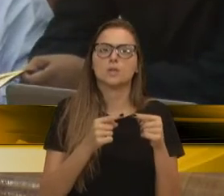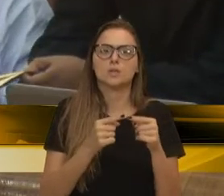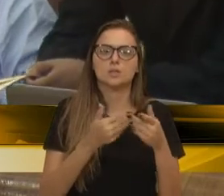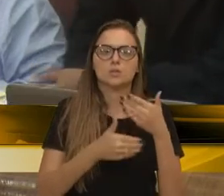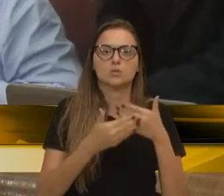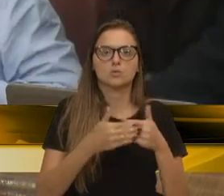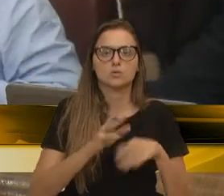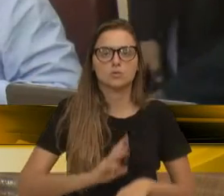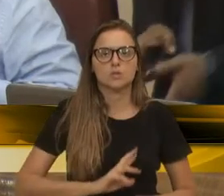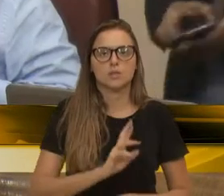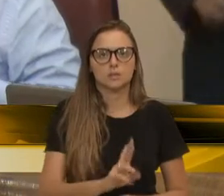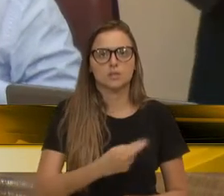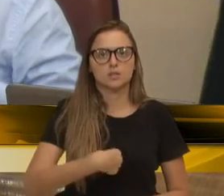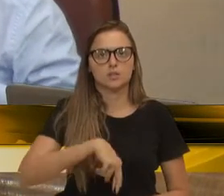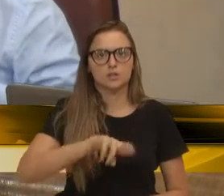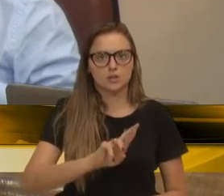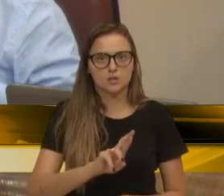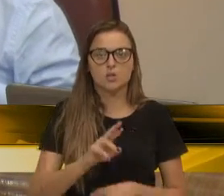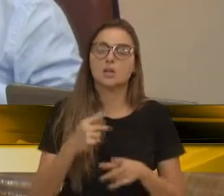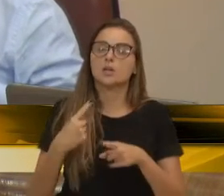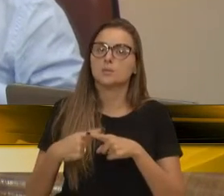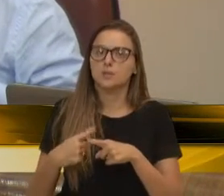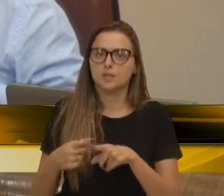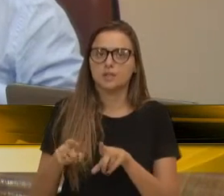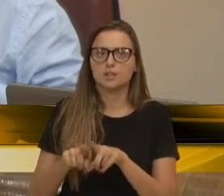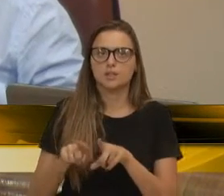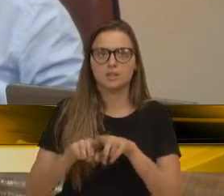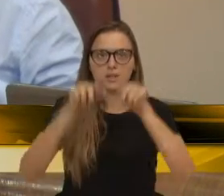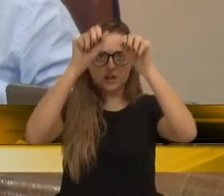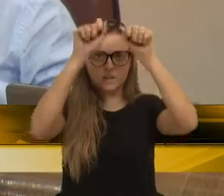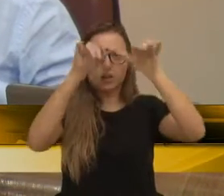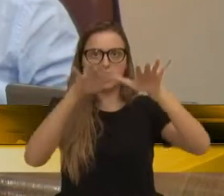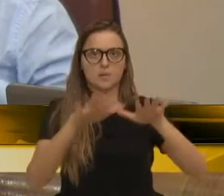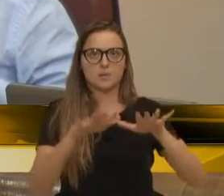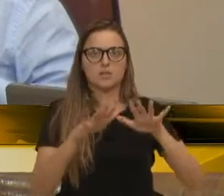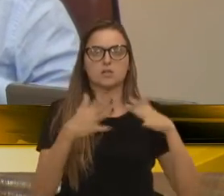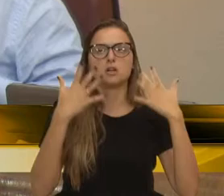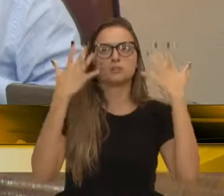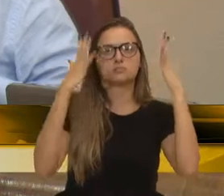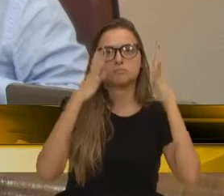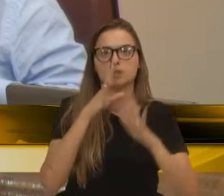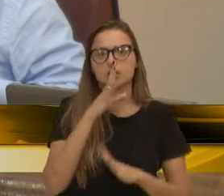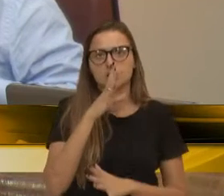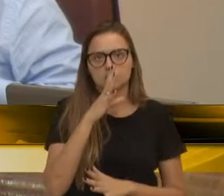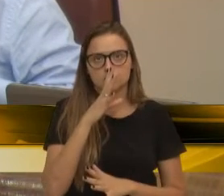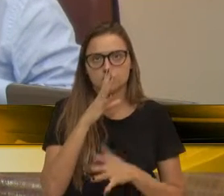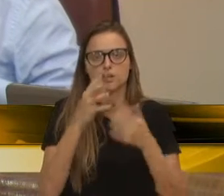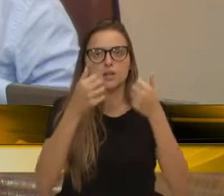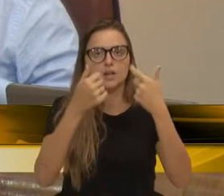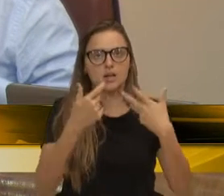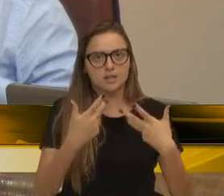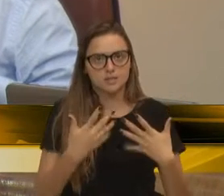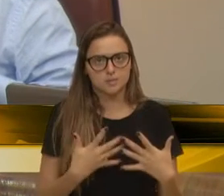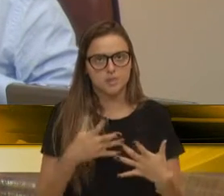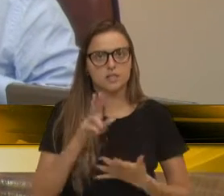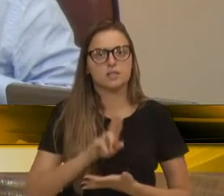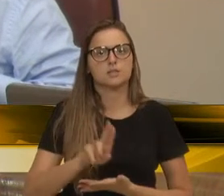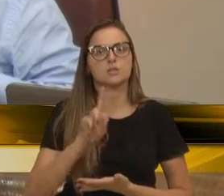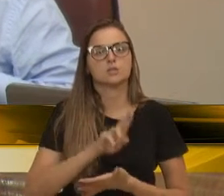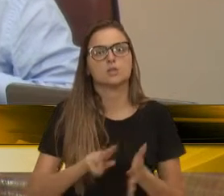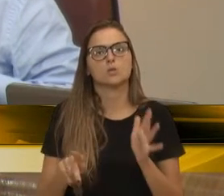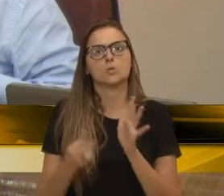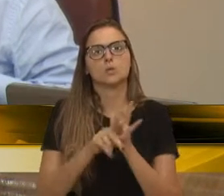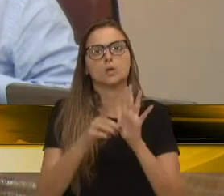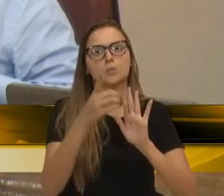antes religiosos por quem aliás fui abençoado e louvado a justificativa utilizada foi o seu próprio